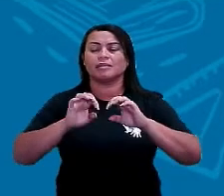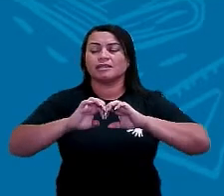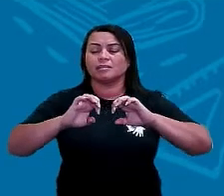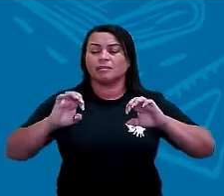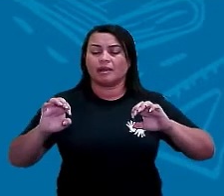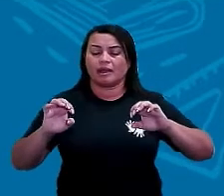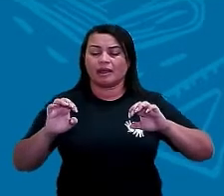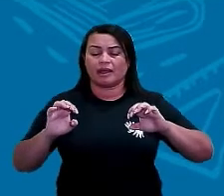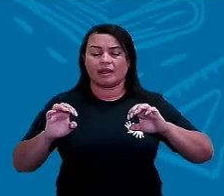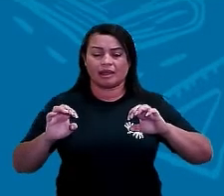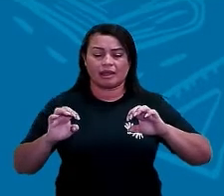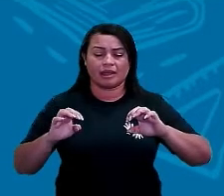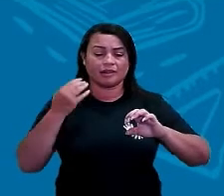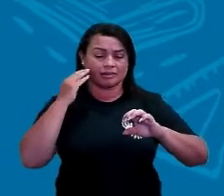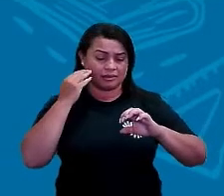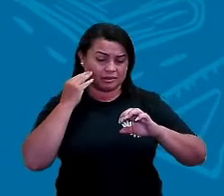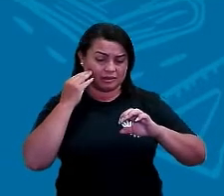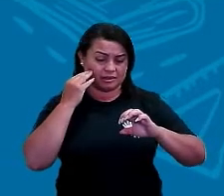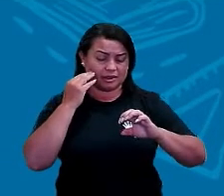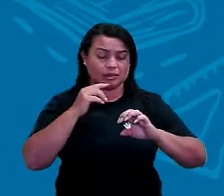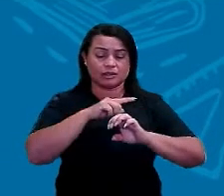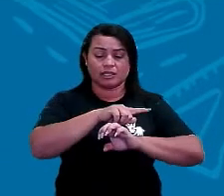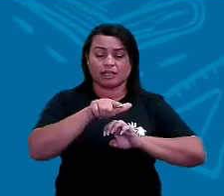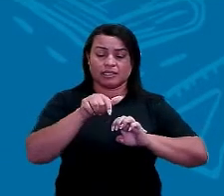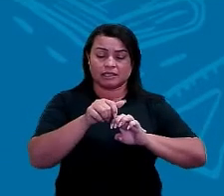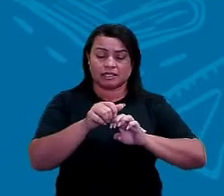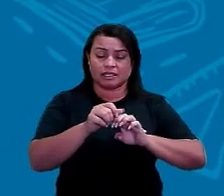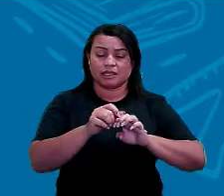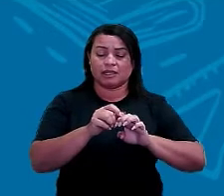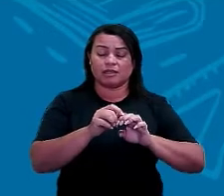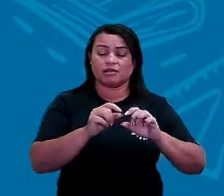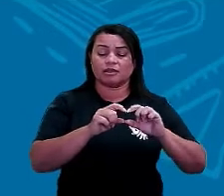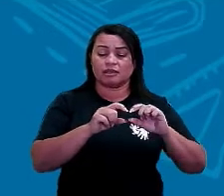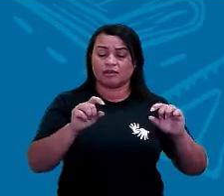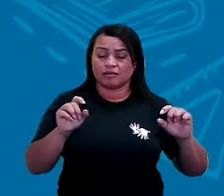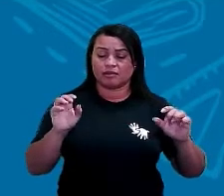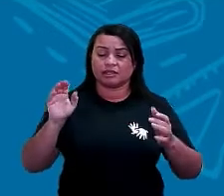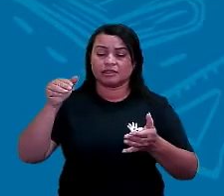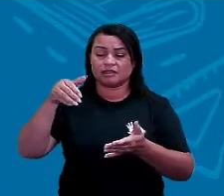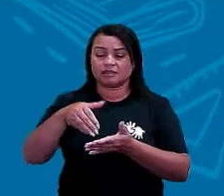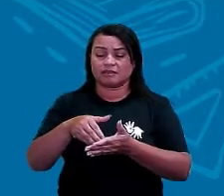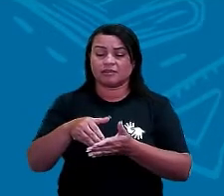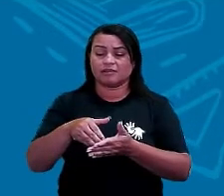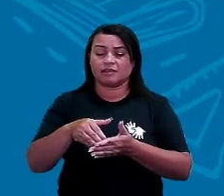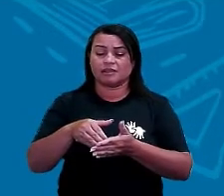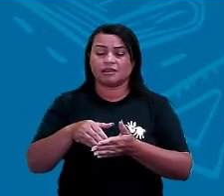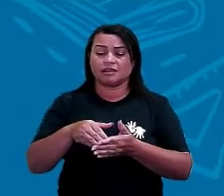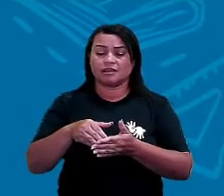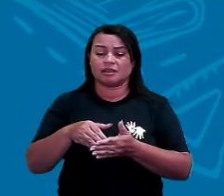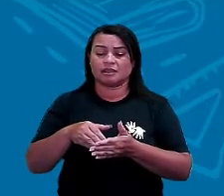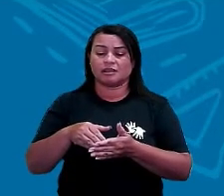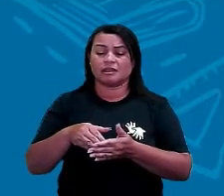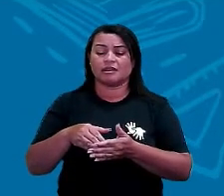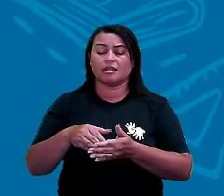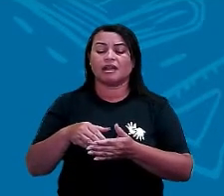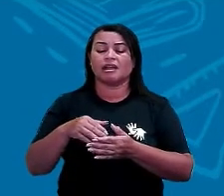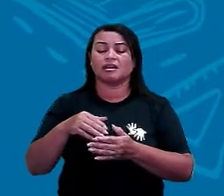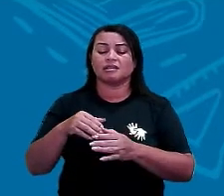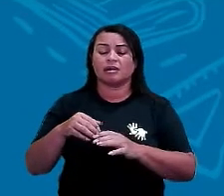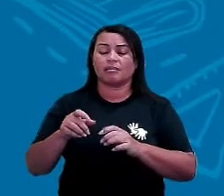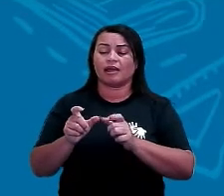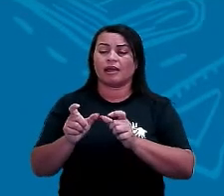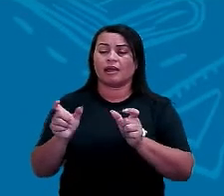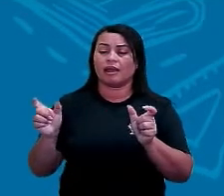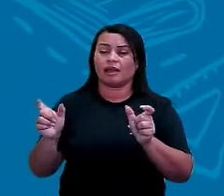acento. Se eu quiser colocar o porquê no final da frase interrogativa, é porquê separado com o acento.